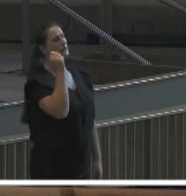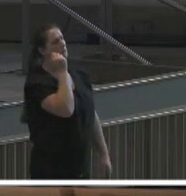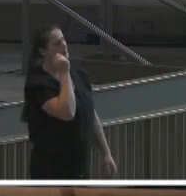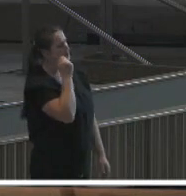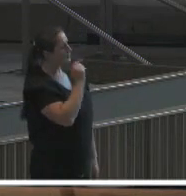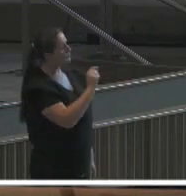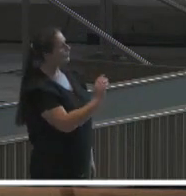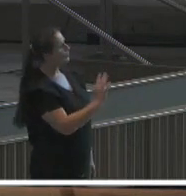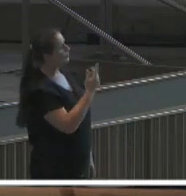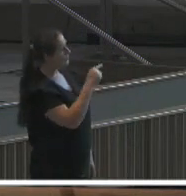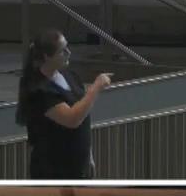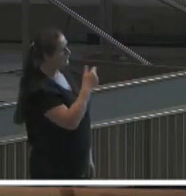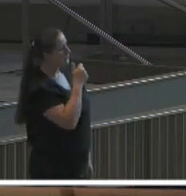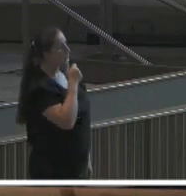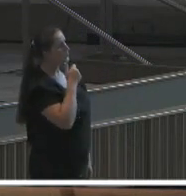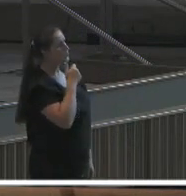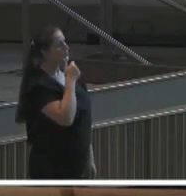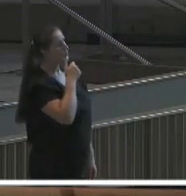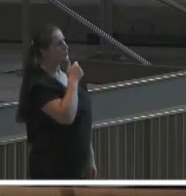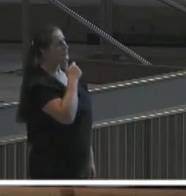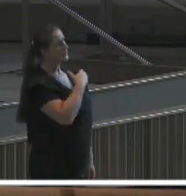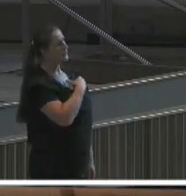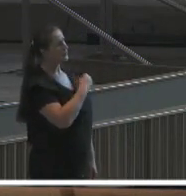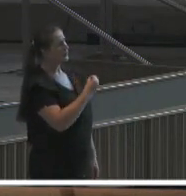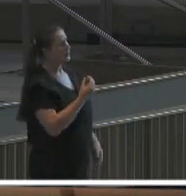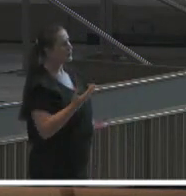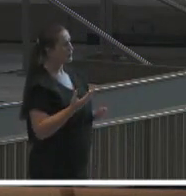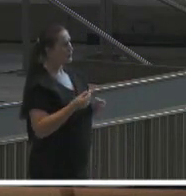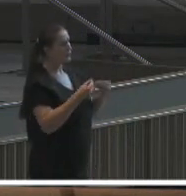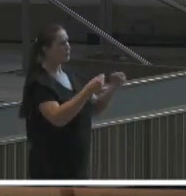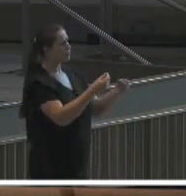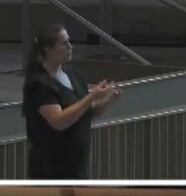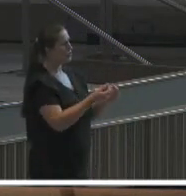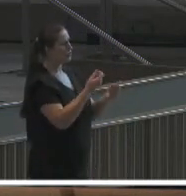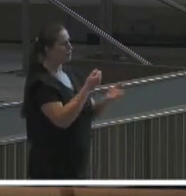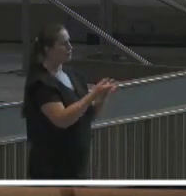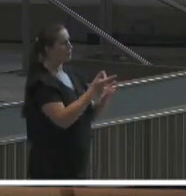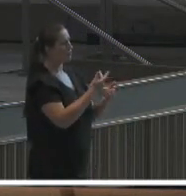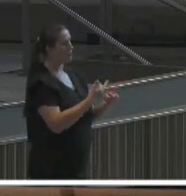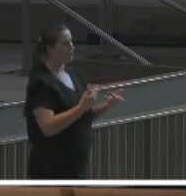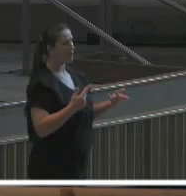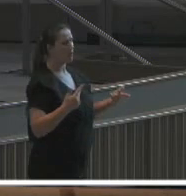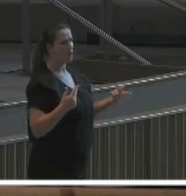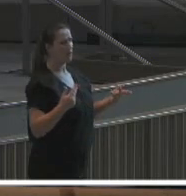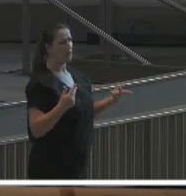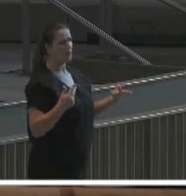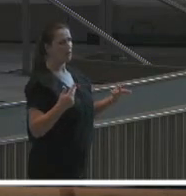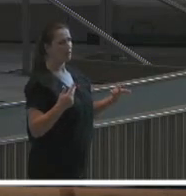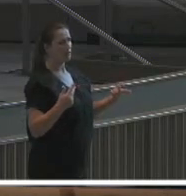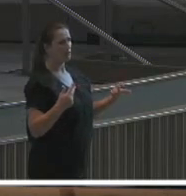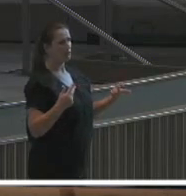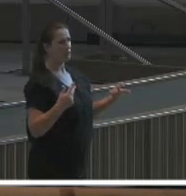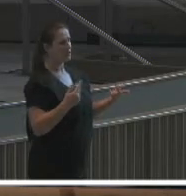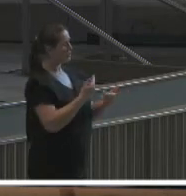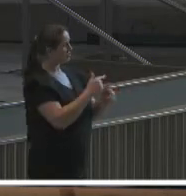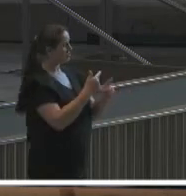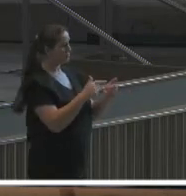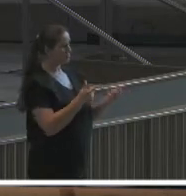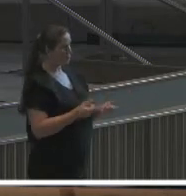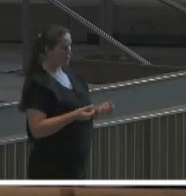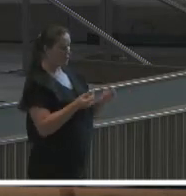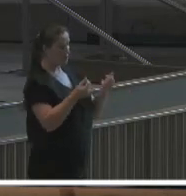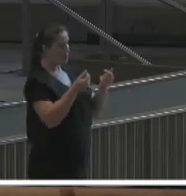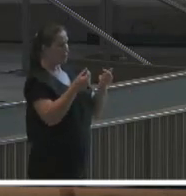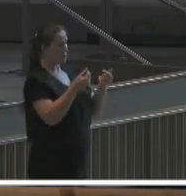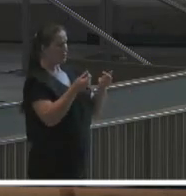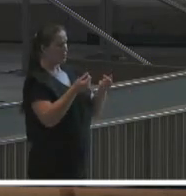Nós não demos dinheiro para ela comprar essas coisas. Ela não tem um